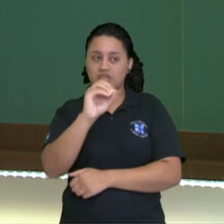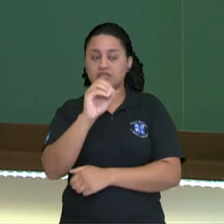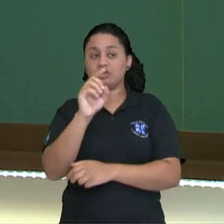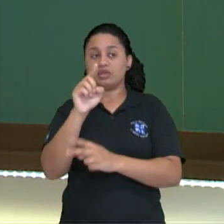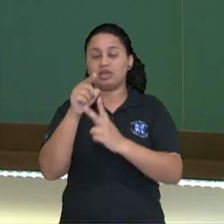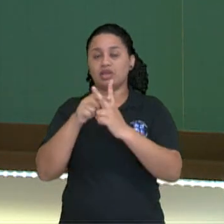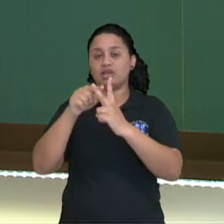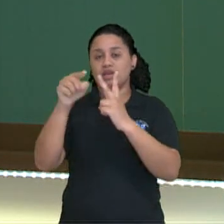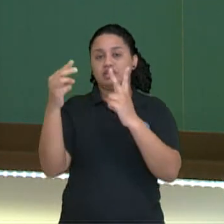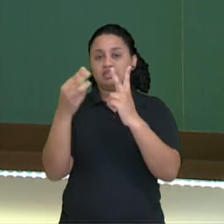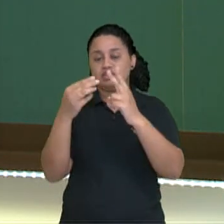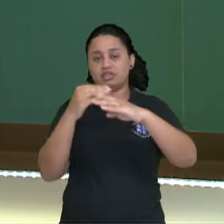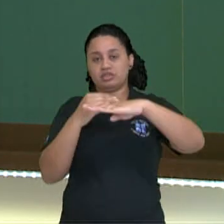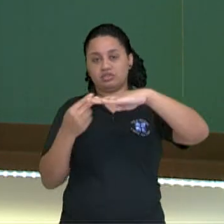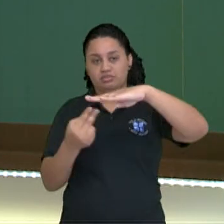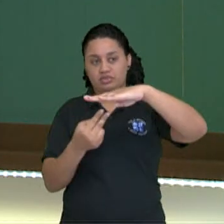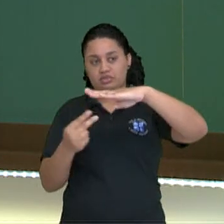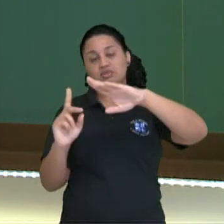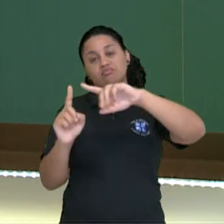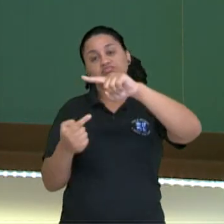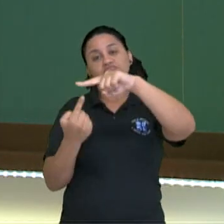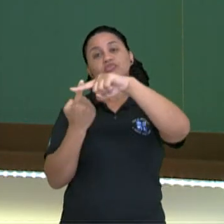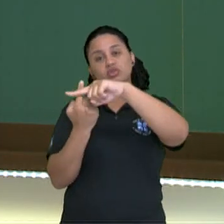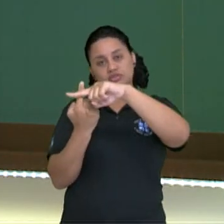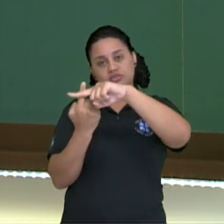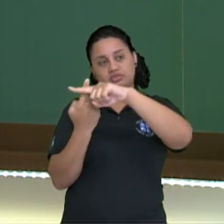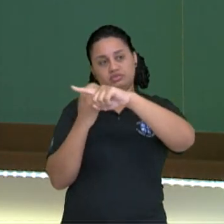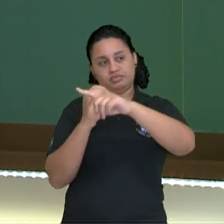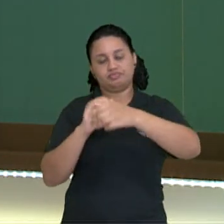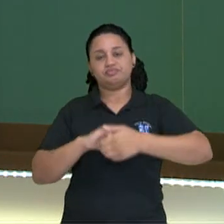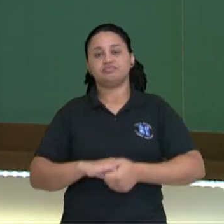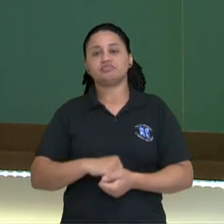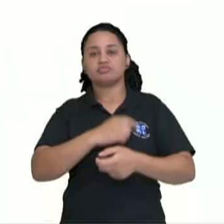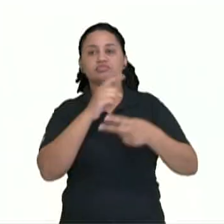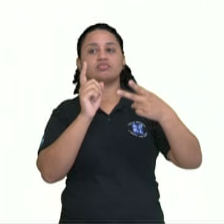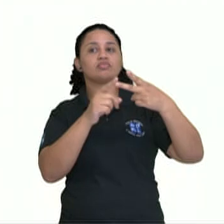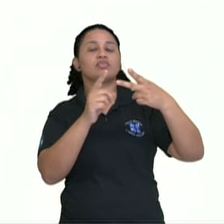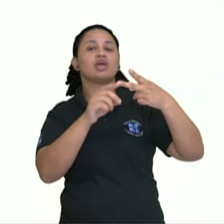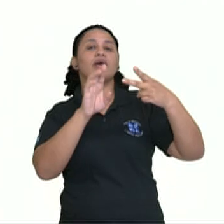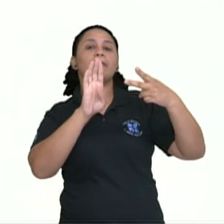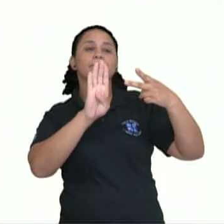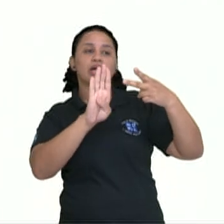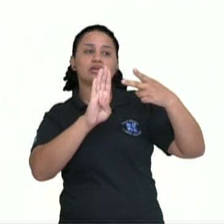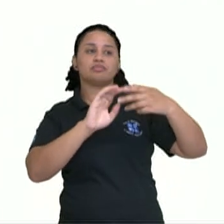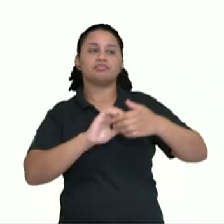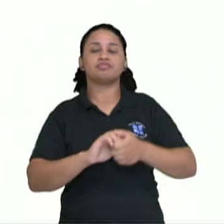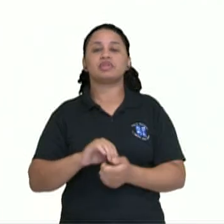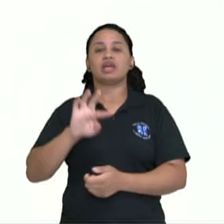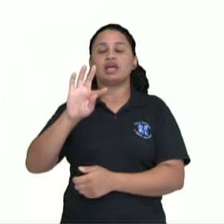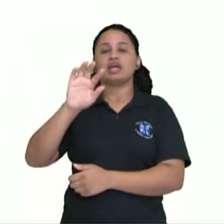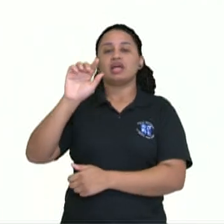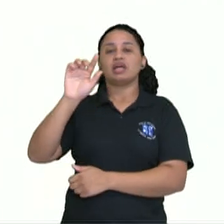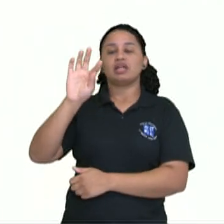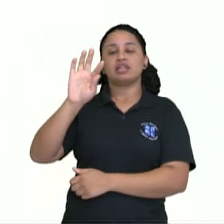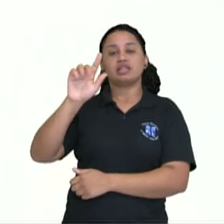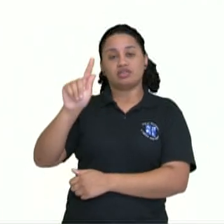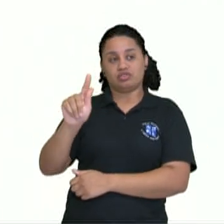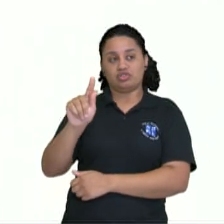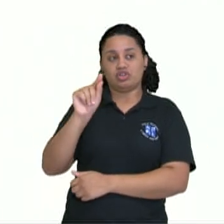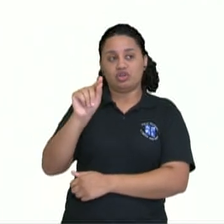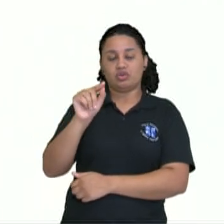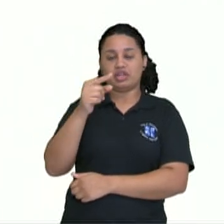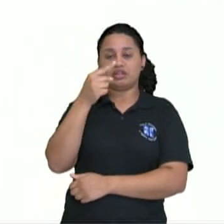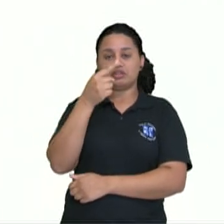2, ainda com o sinal positivo. Vamos para o próximo, tangente de 135. Então,